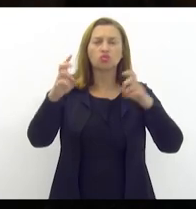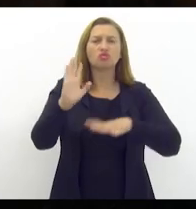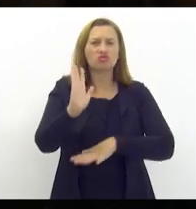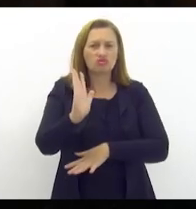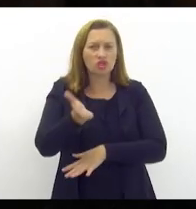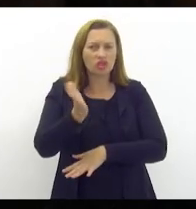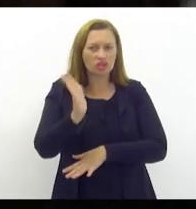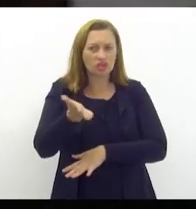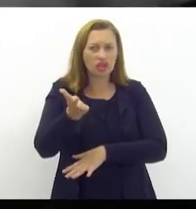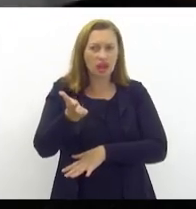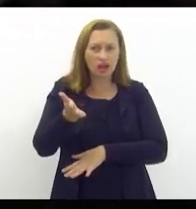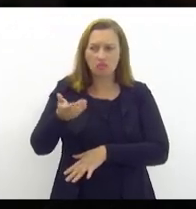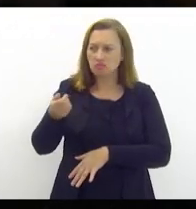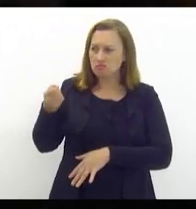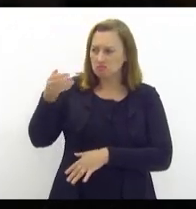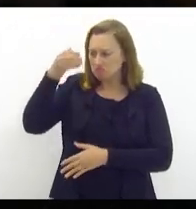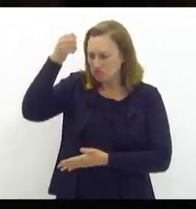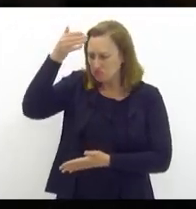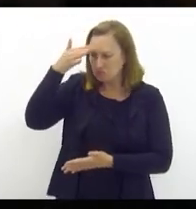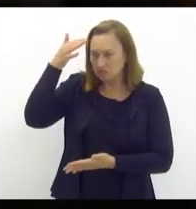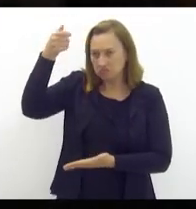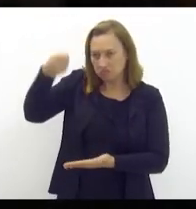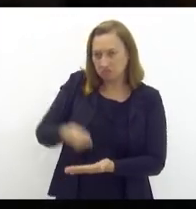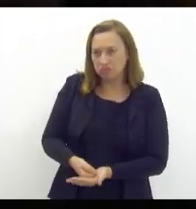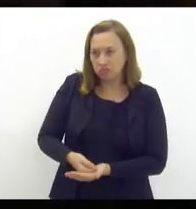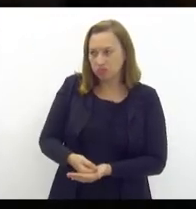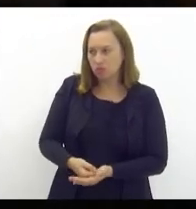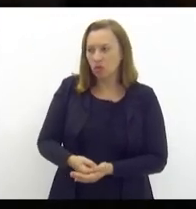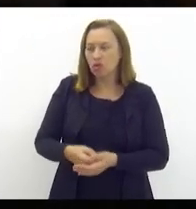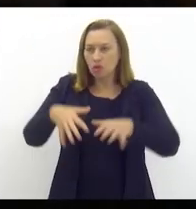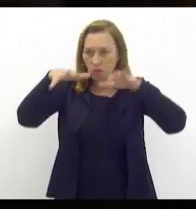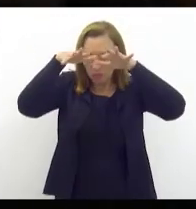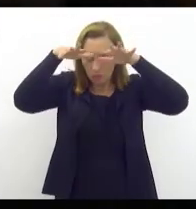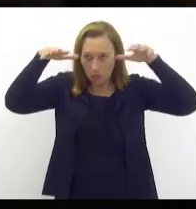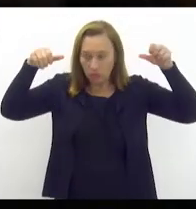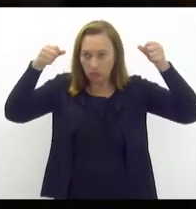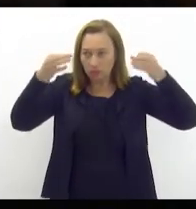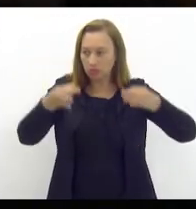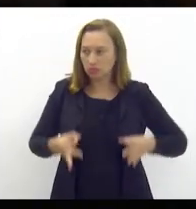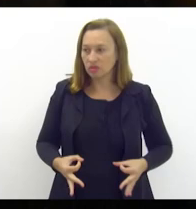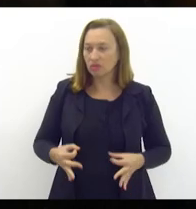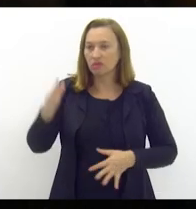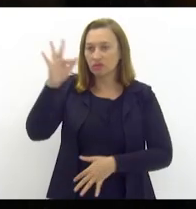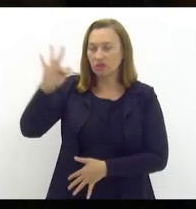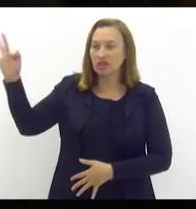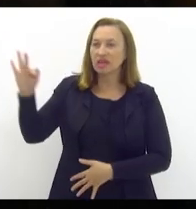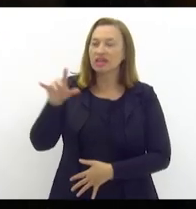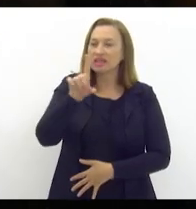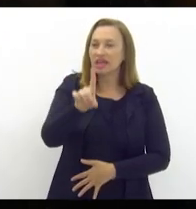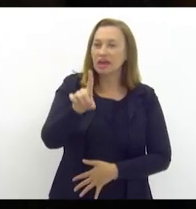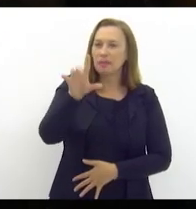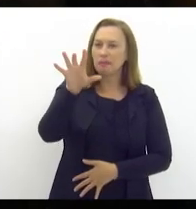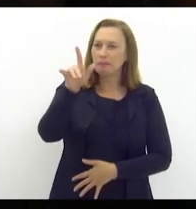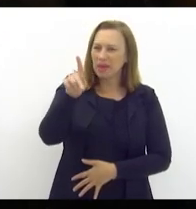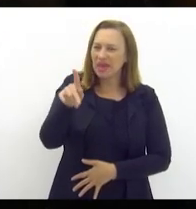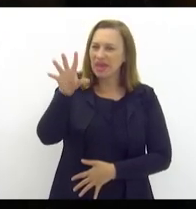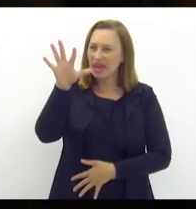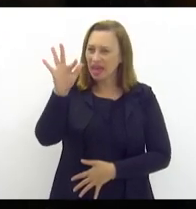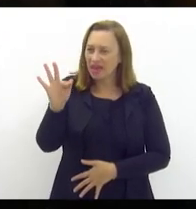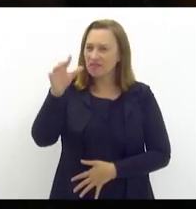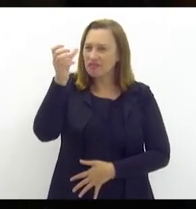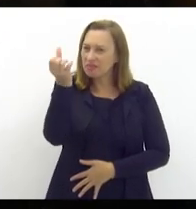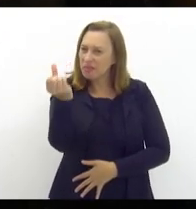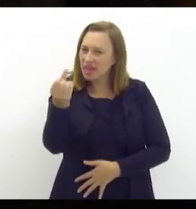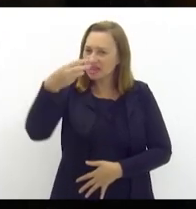decidida pelo Supremo Tribunal Federal, a DPF 635